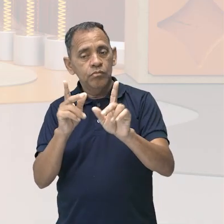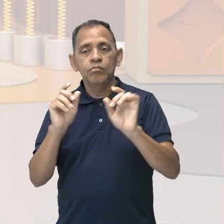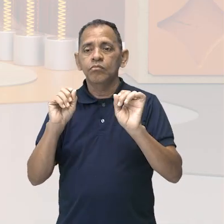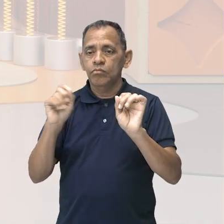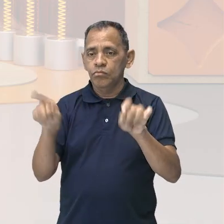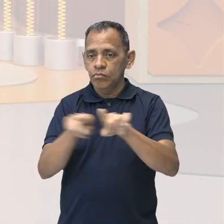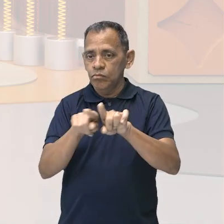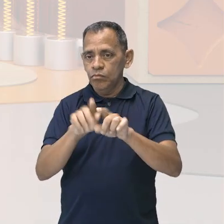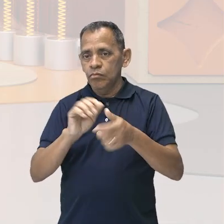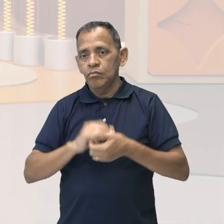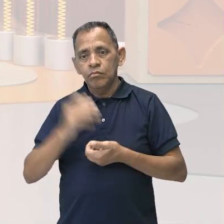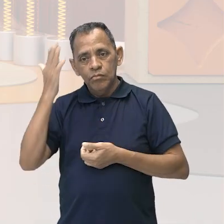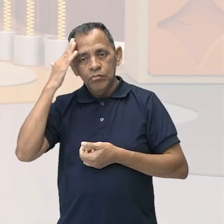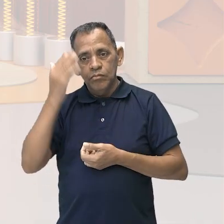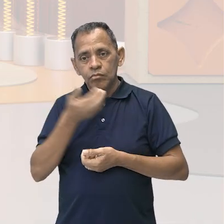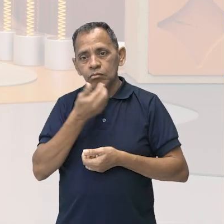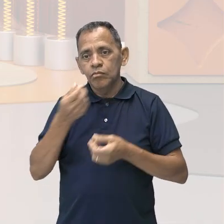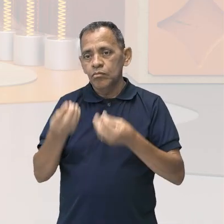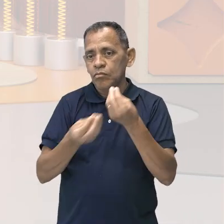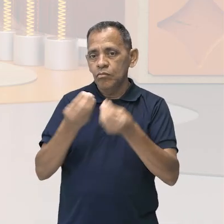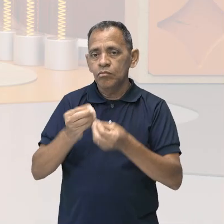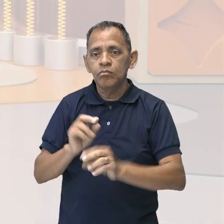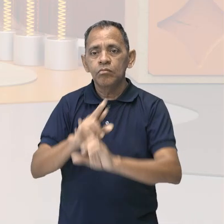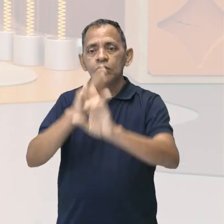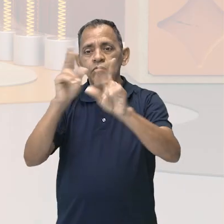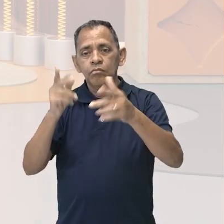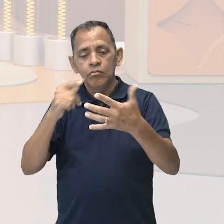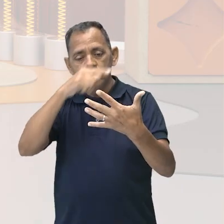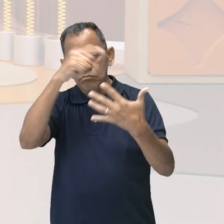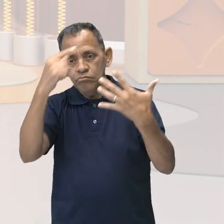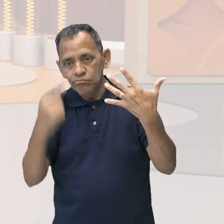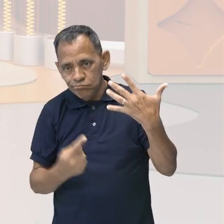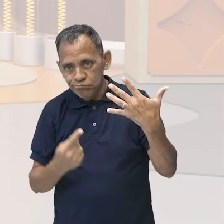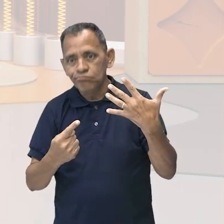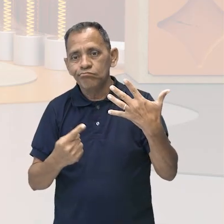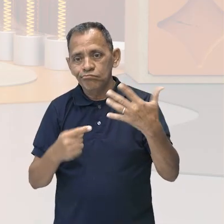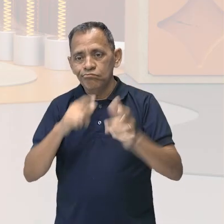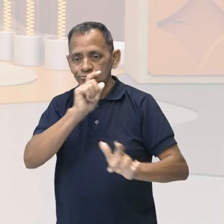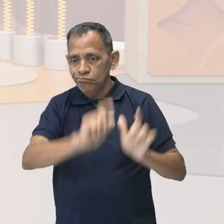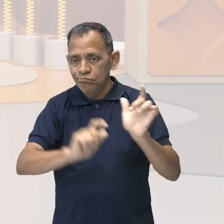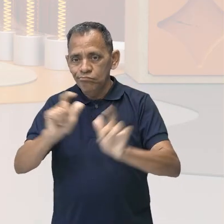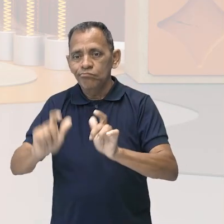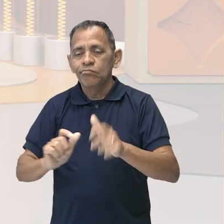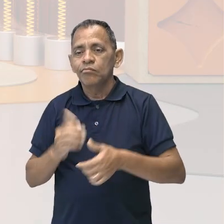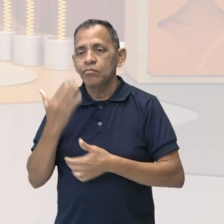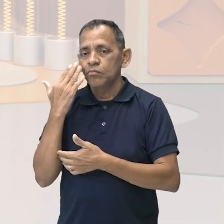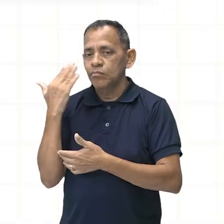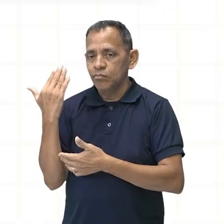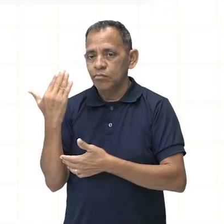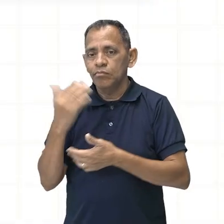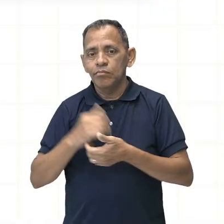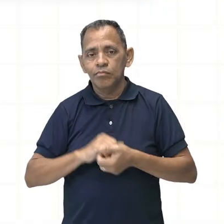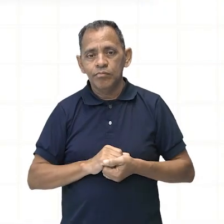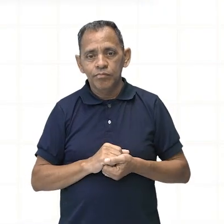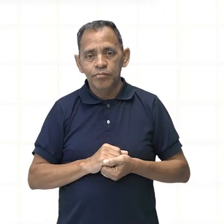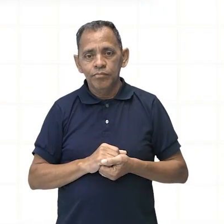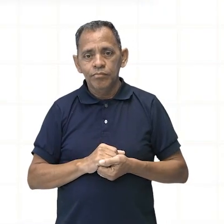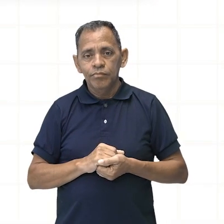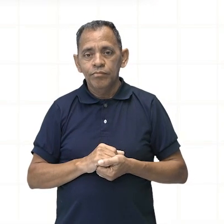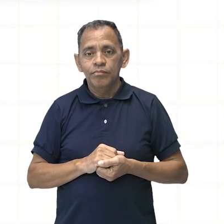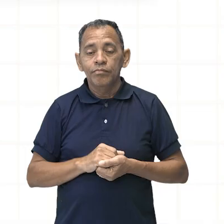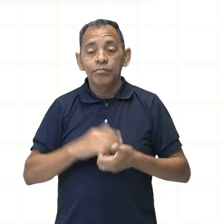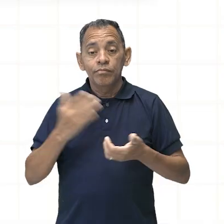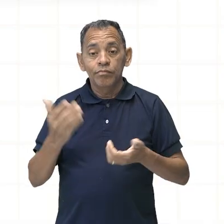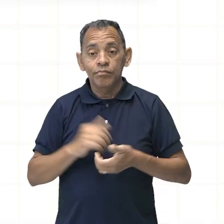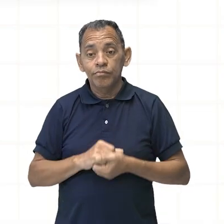melhor quais são ali as diferenças entre essas civilizações negro-africanas. Acompanhe aqui comigo.